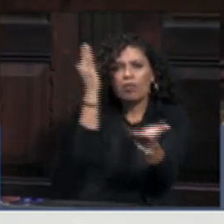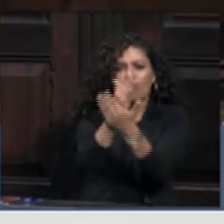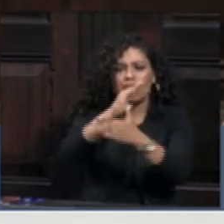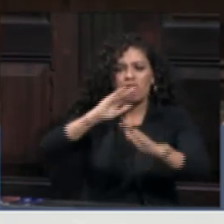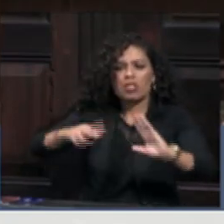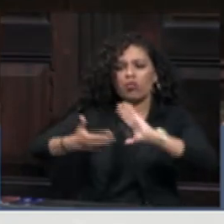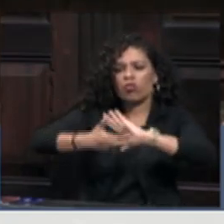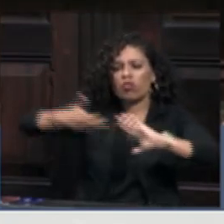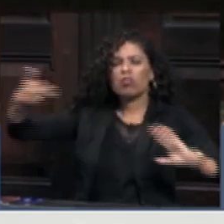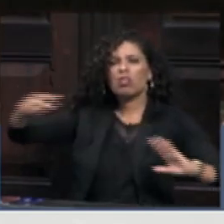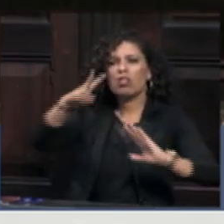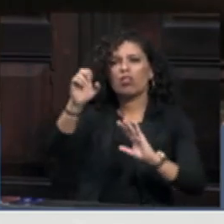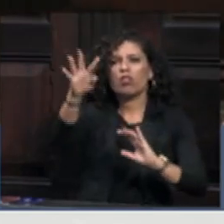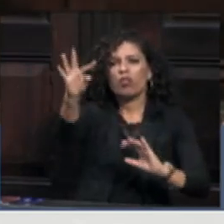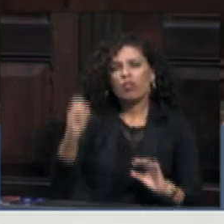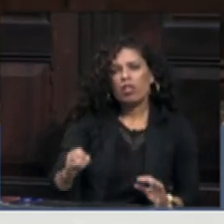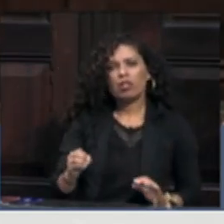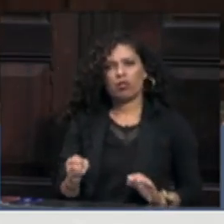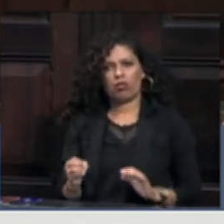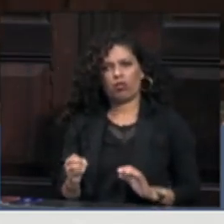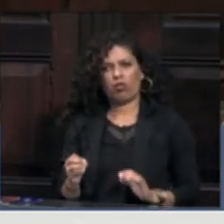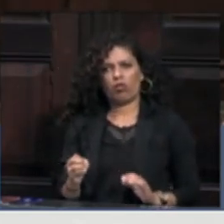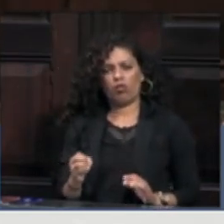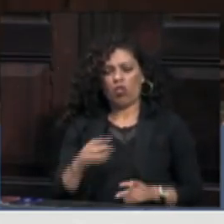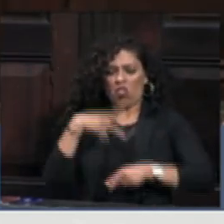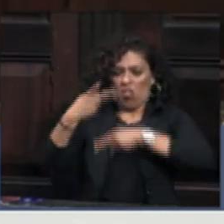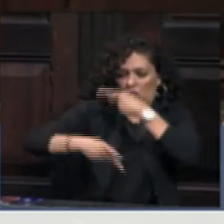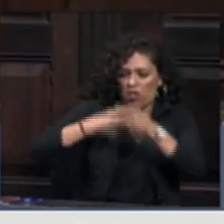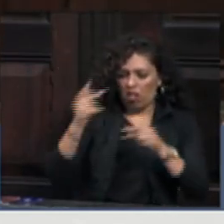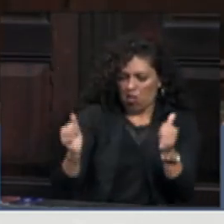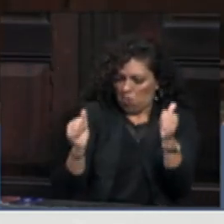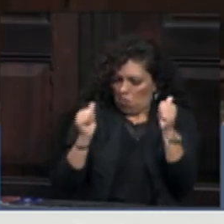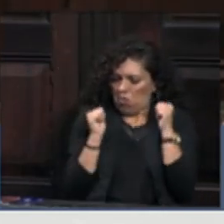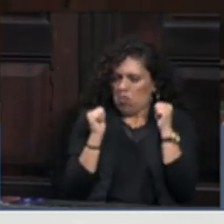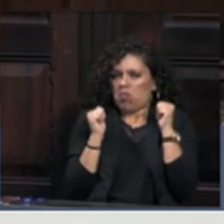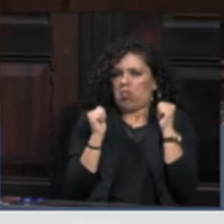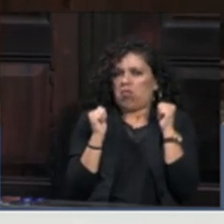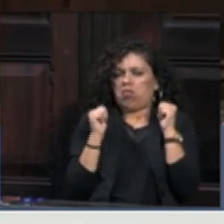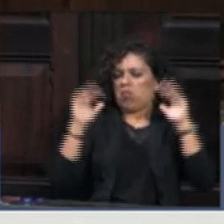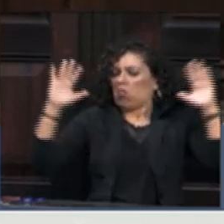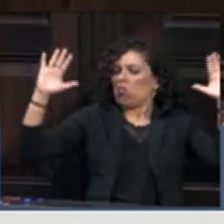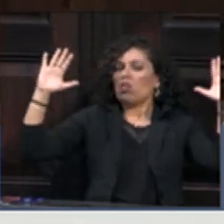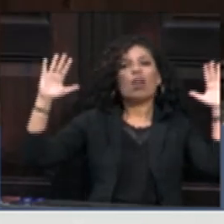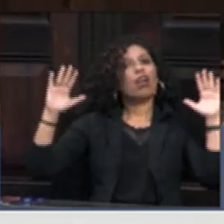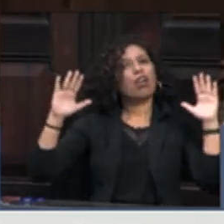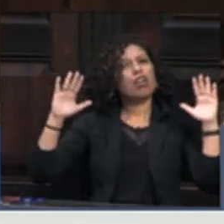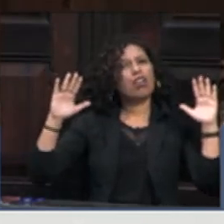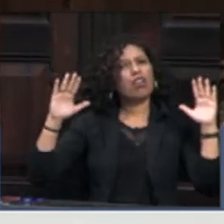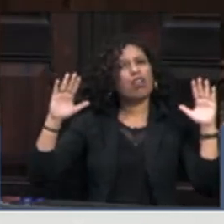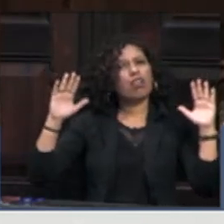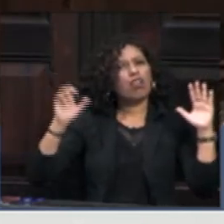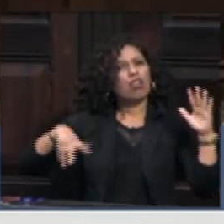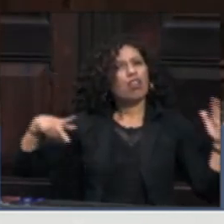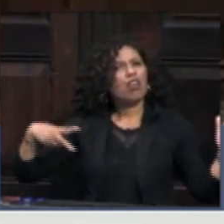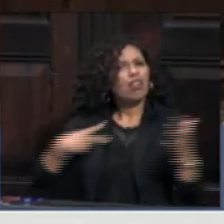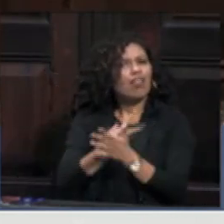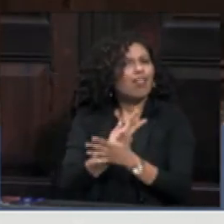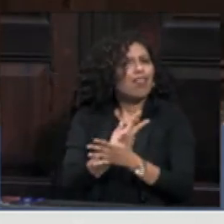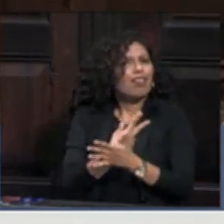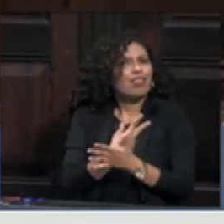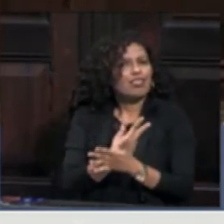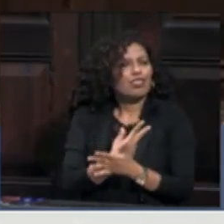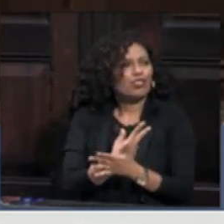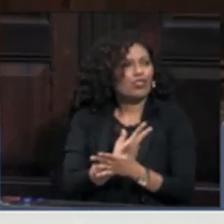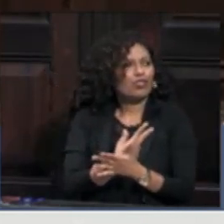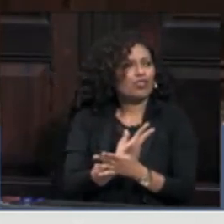não a abstenção. Essa posição camuflada, escamoteando um desejo já assumido